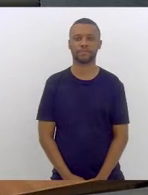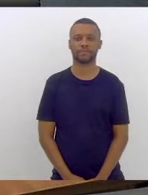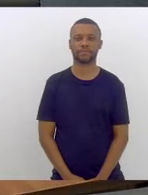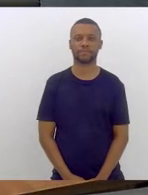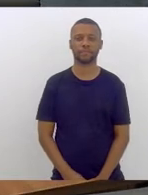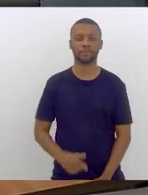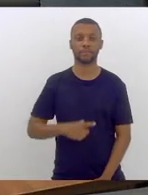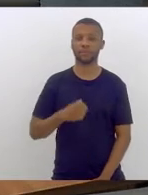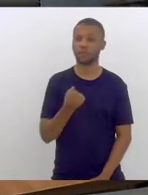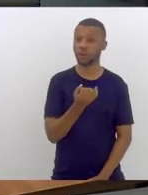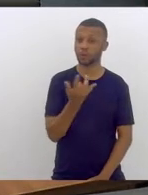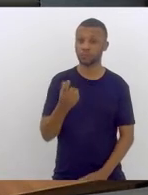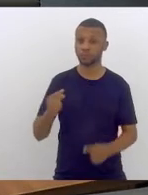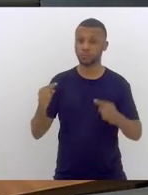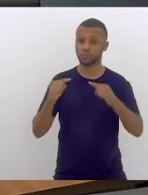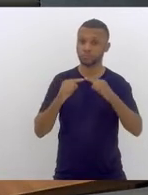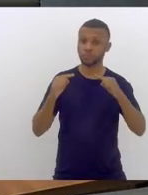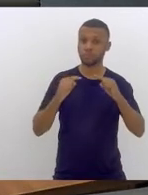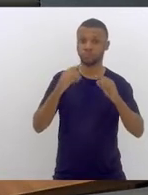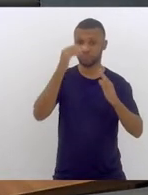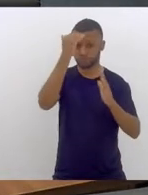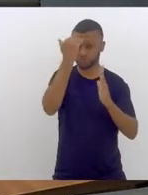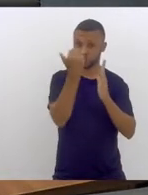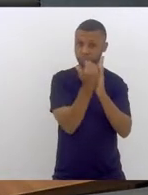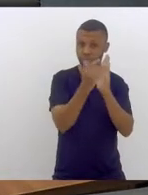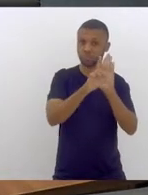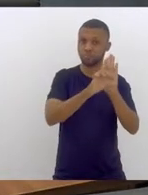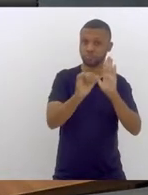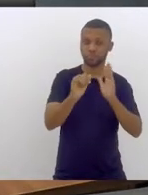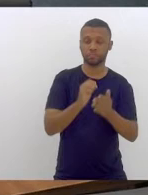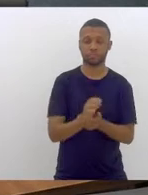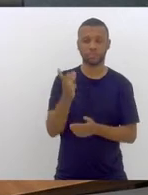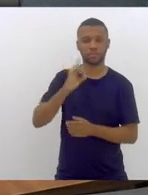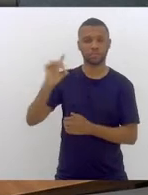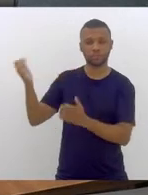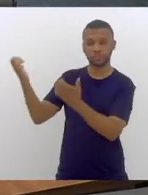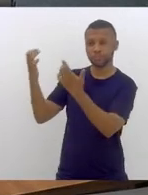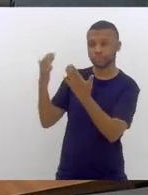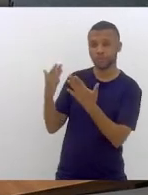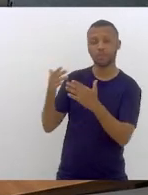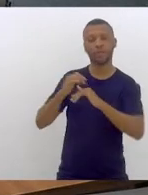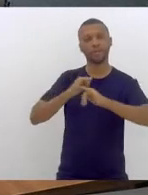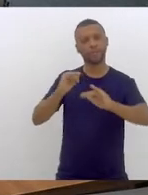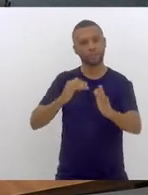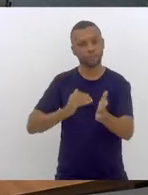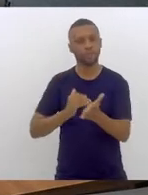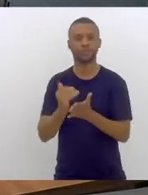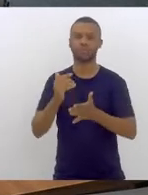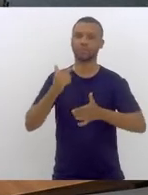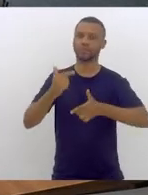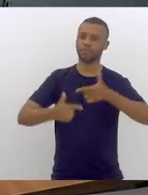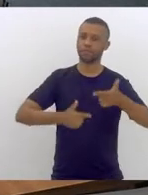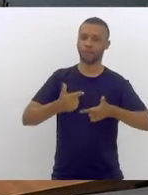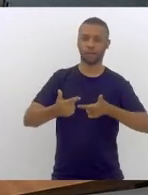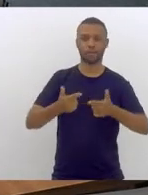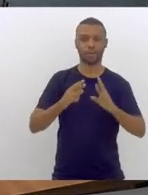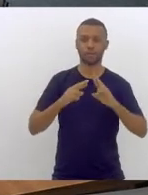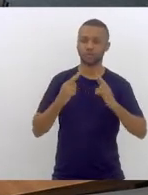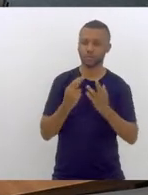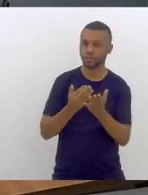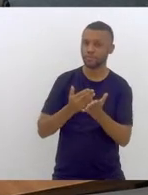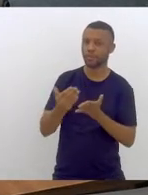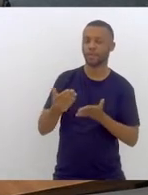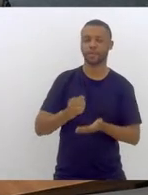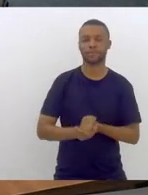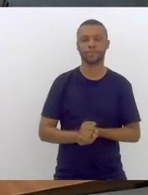havendo número legal e sobre proteção de Deus iniciamos os nossos trabalhos está aberto a sessão a presidência